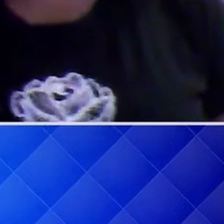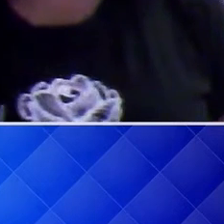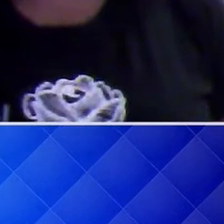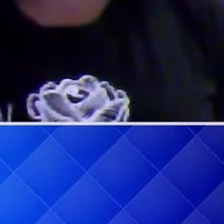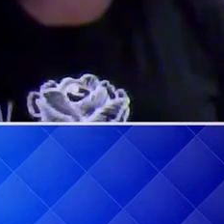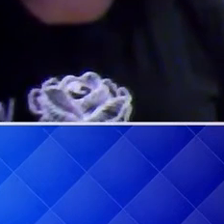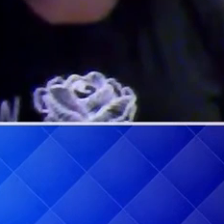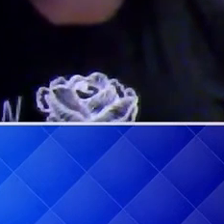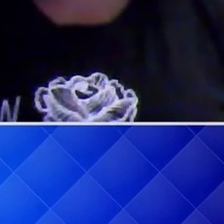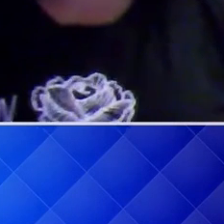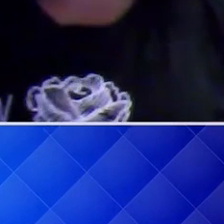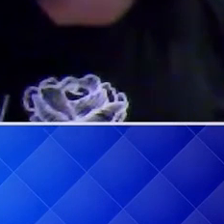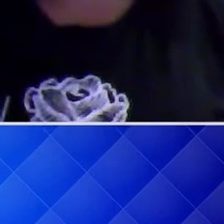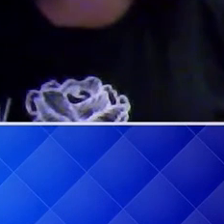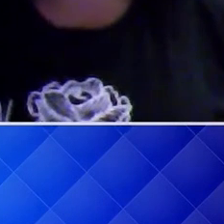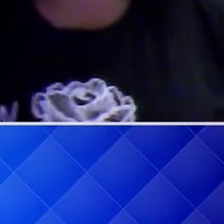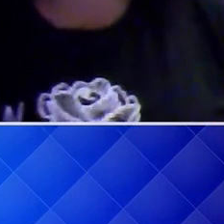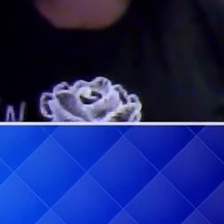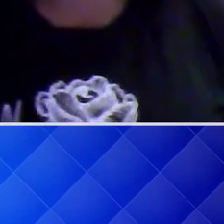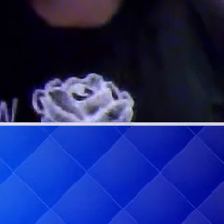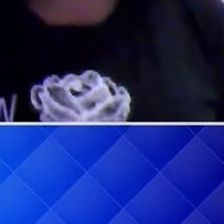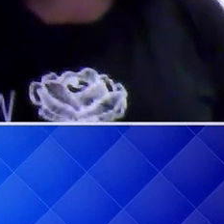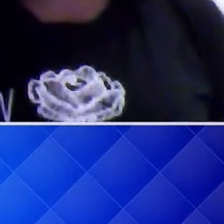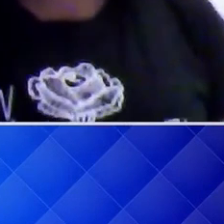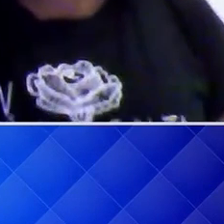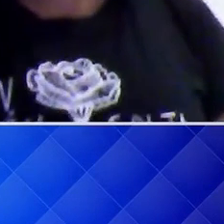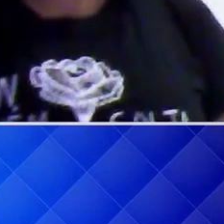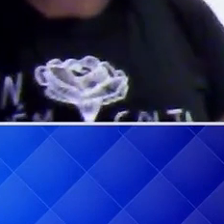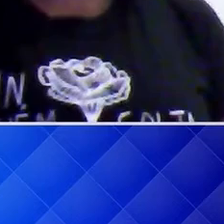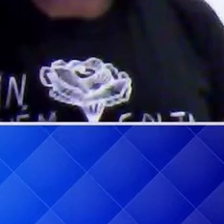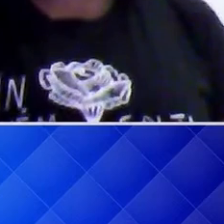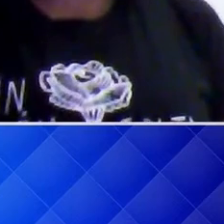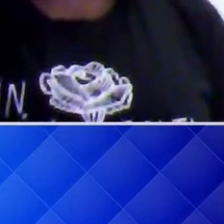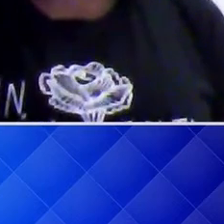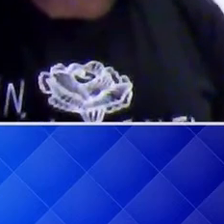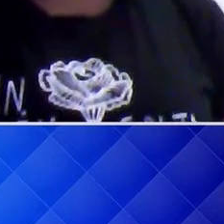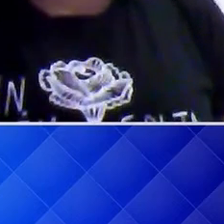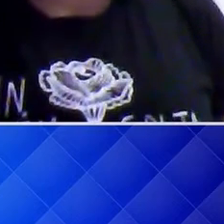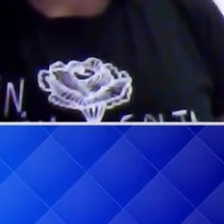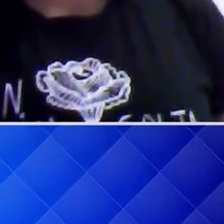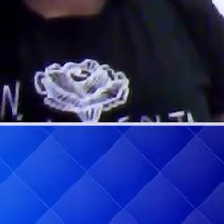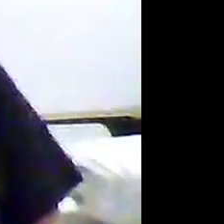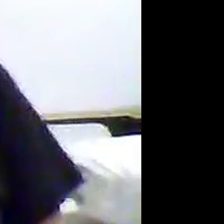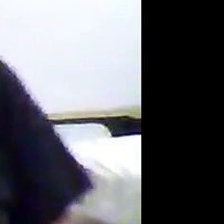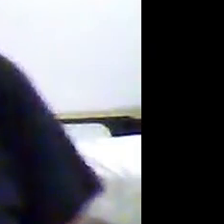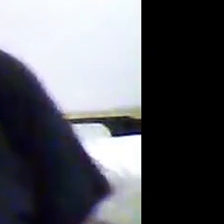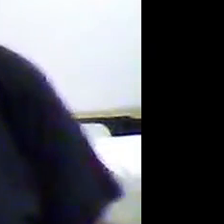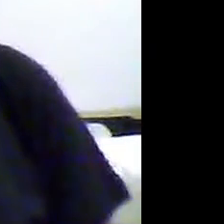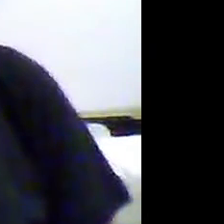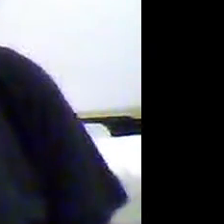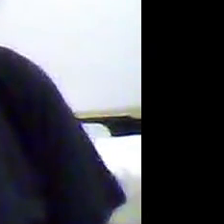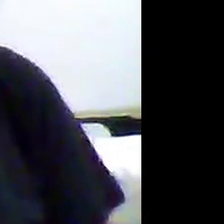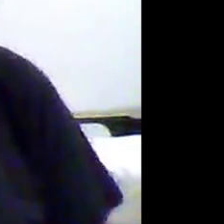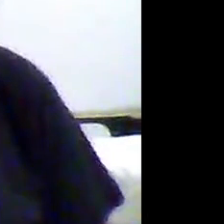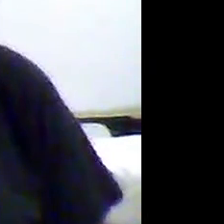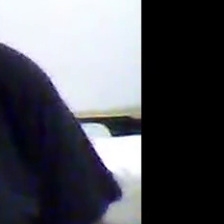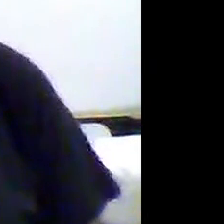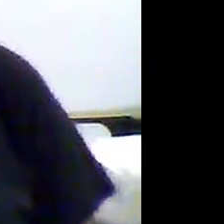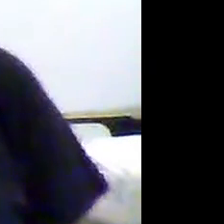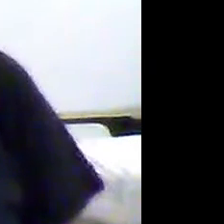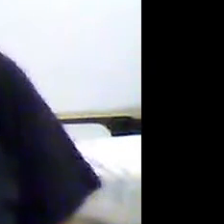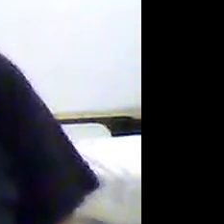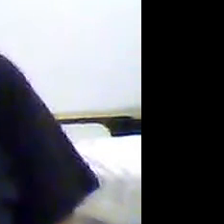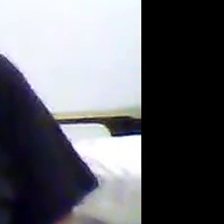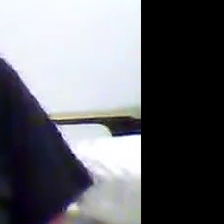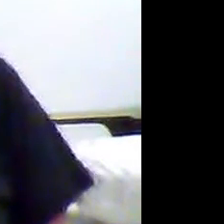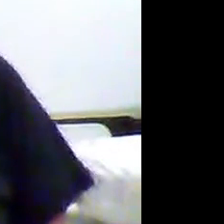Olha, o sindicato, ele procura o fortalecimento do papel social da escola.